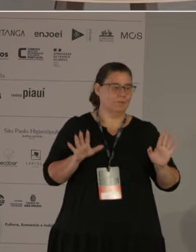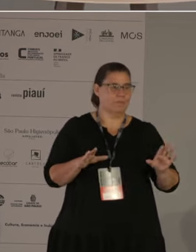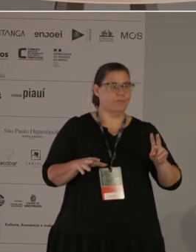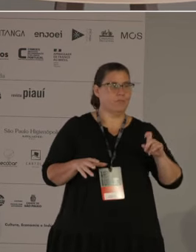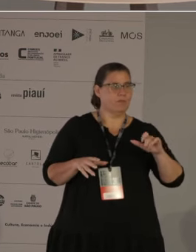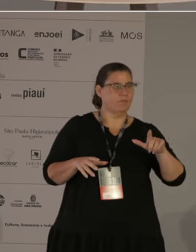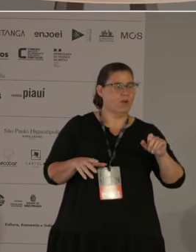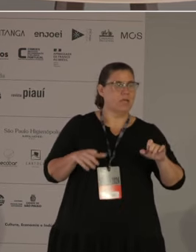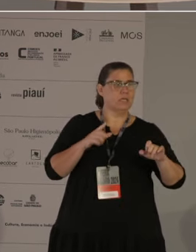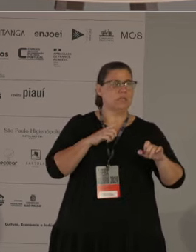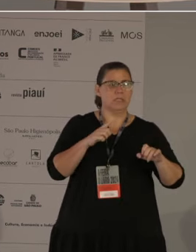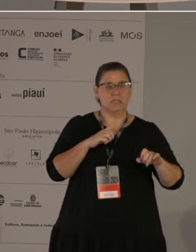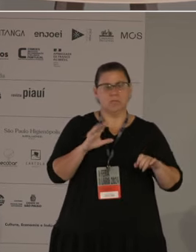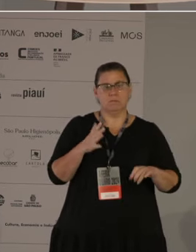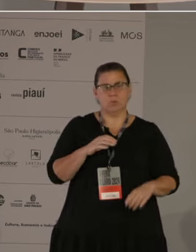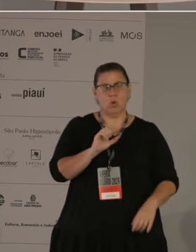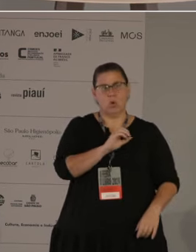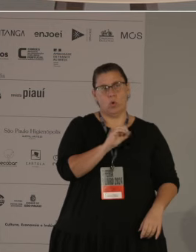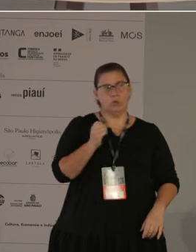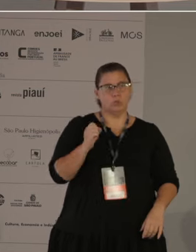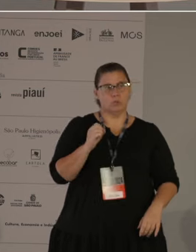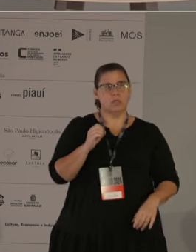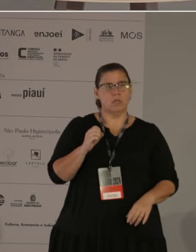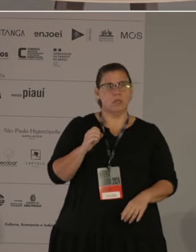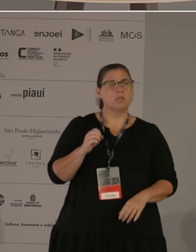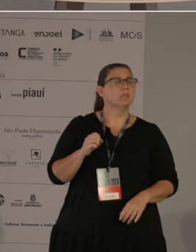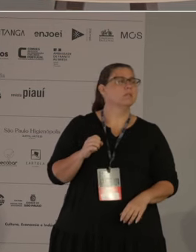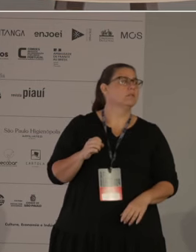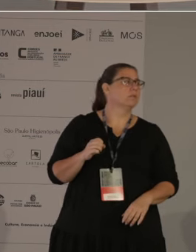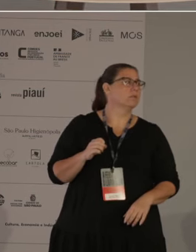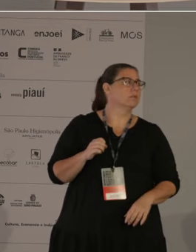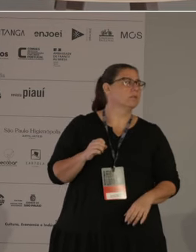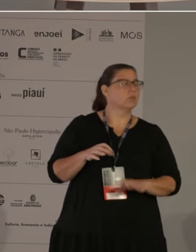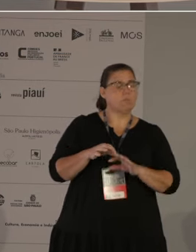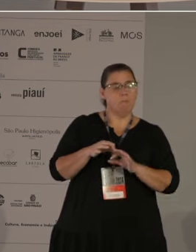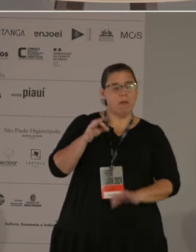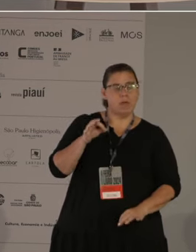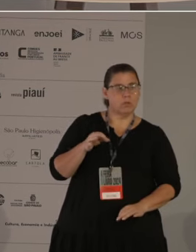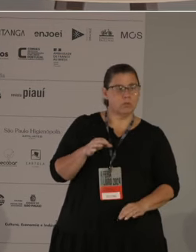Pedra Furada, que fica a uns 800 metros do Boqueirão da Pedra Furada, que é esse sítio